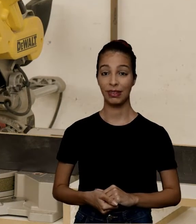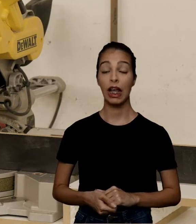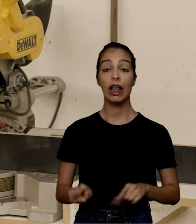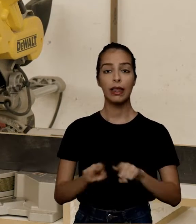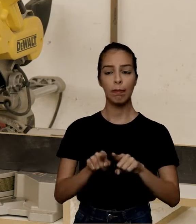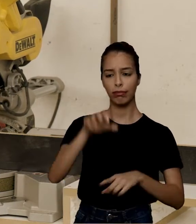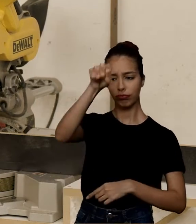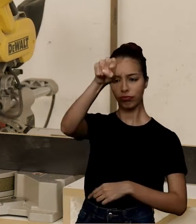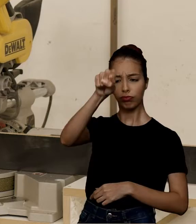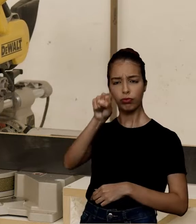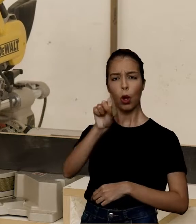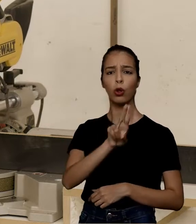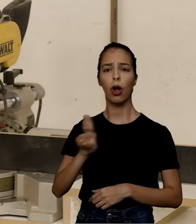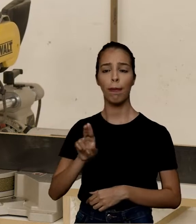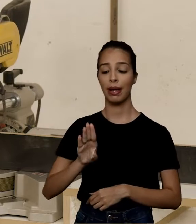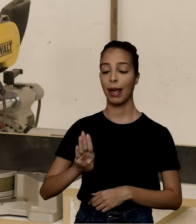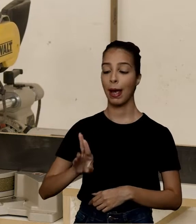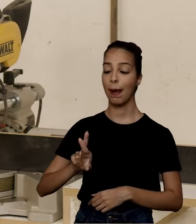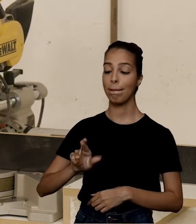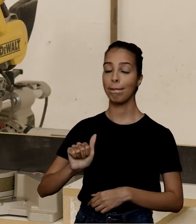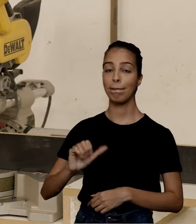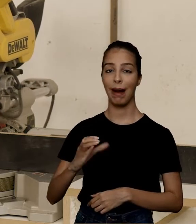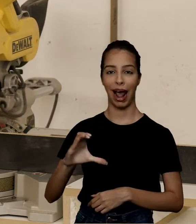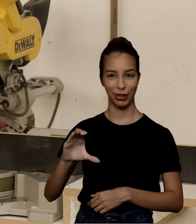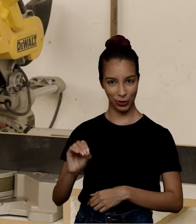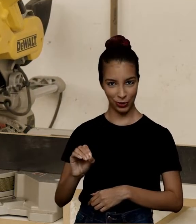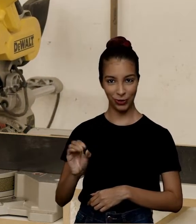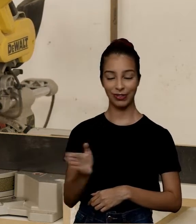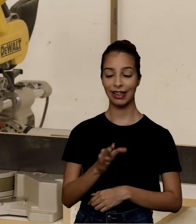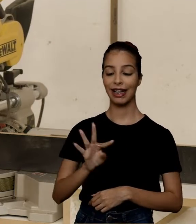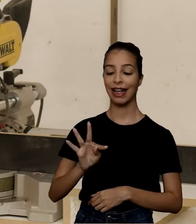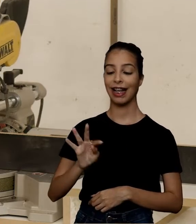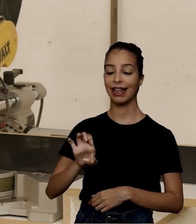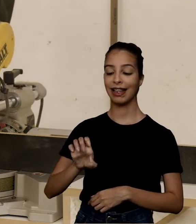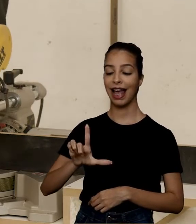E você tem aqui também o braço telescópico.